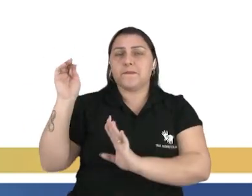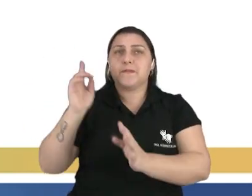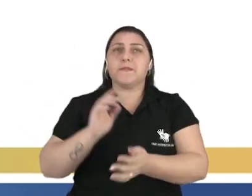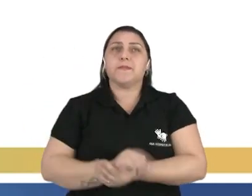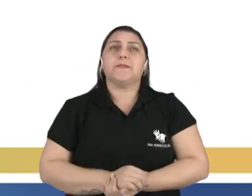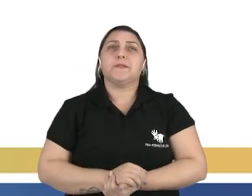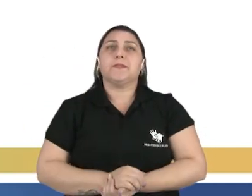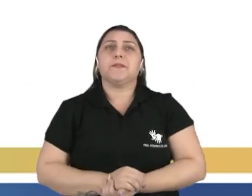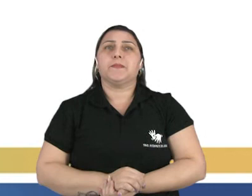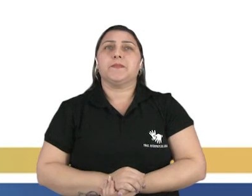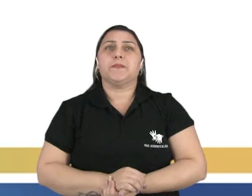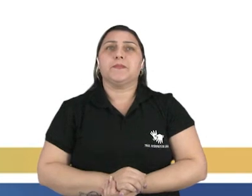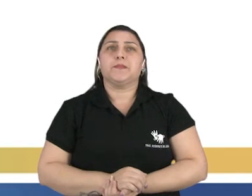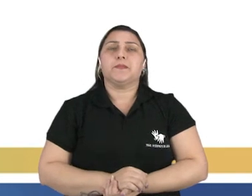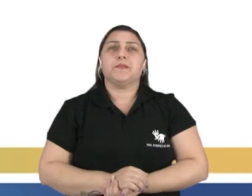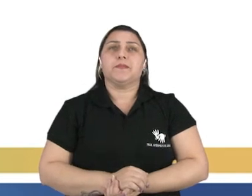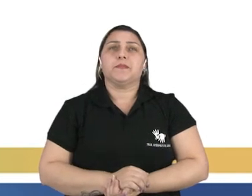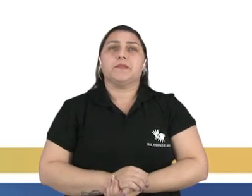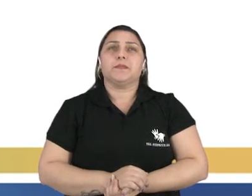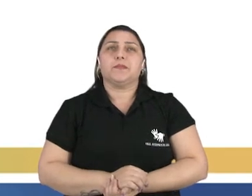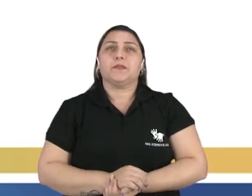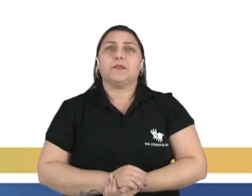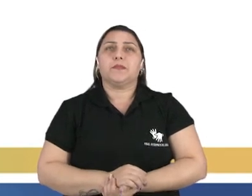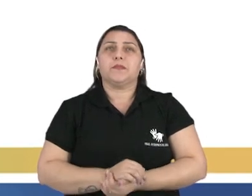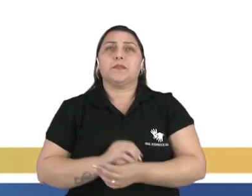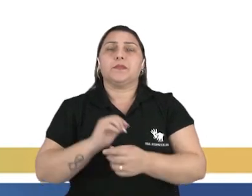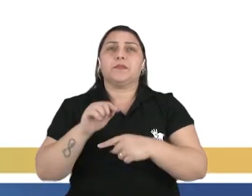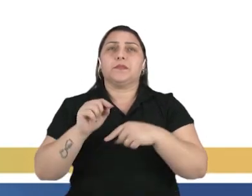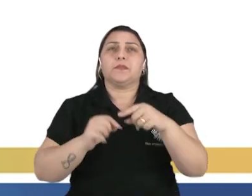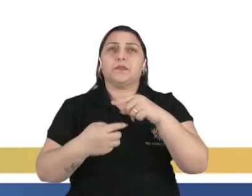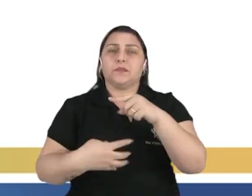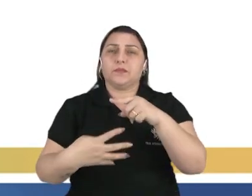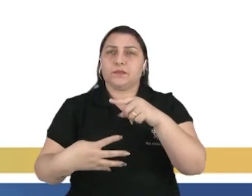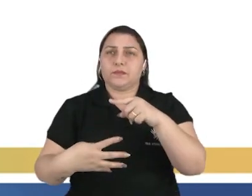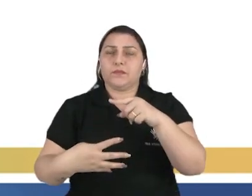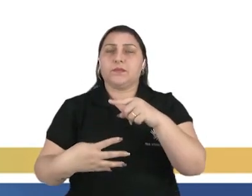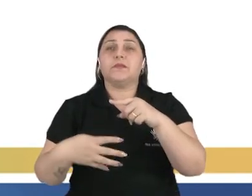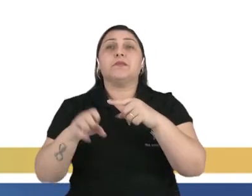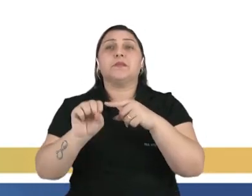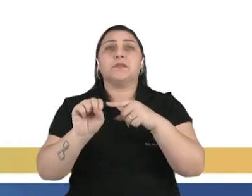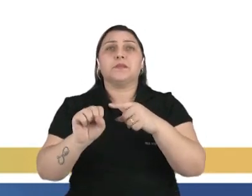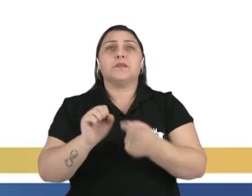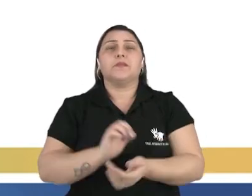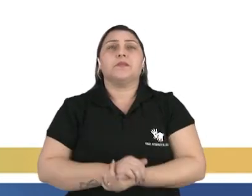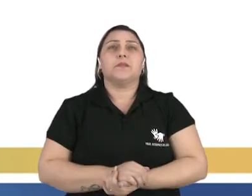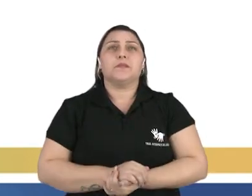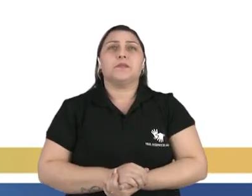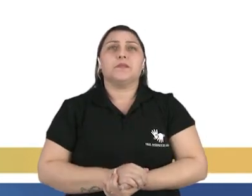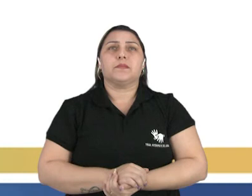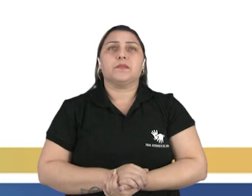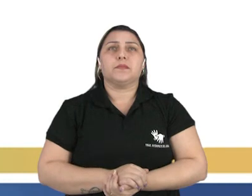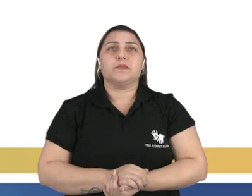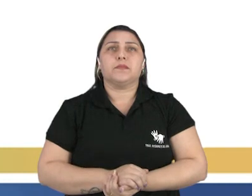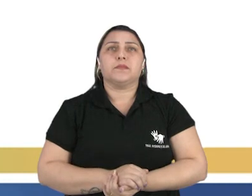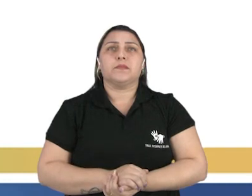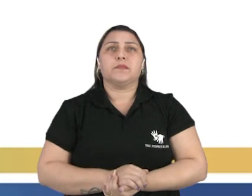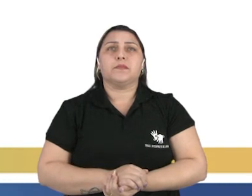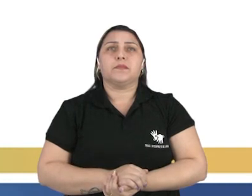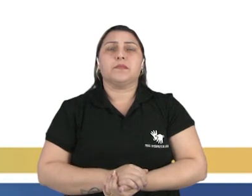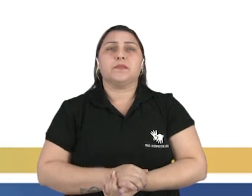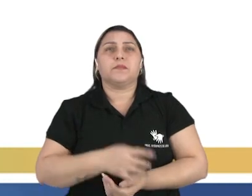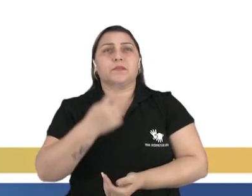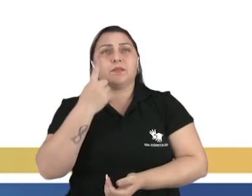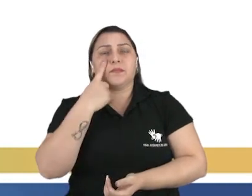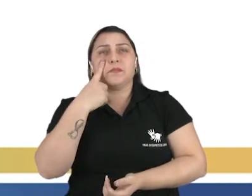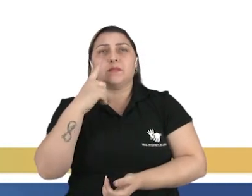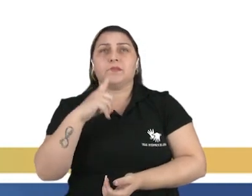a carga é o número vezes os elétrons, dividido por 4, que são os 4 segundos, tá? 4 segundos aqui. Então,